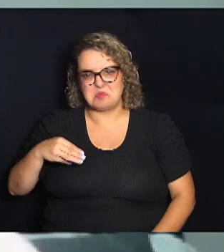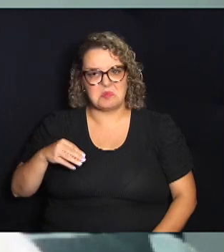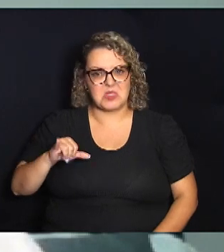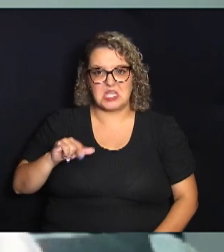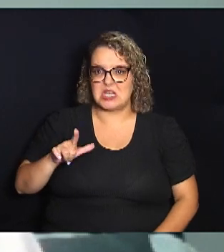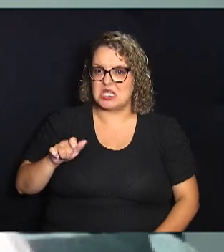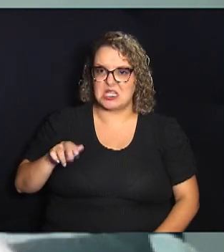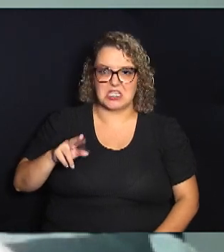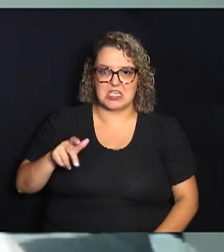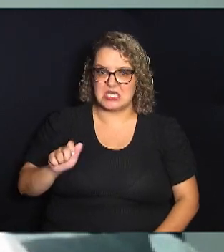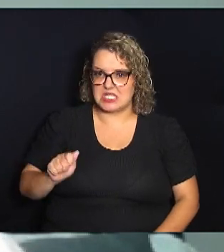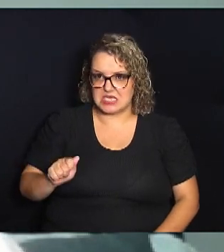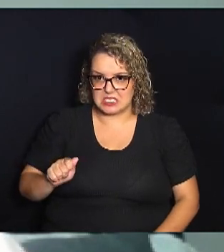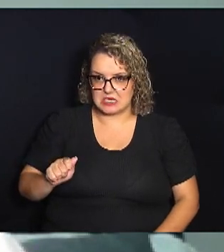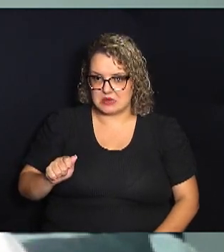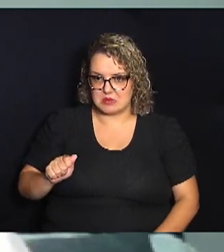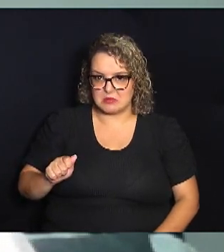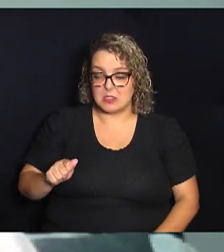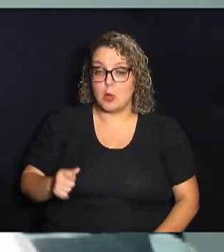estradiol por ano.